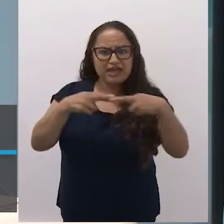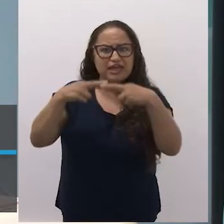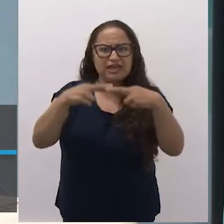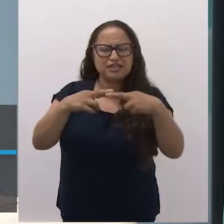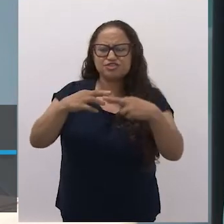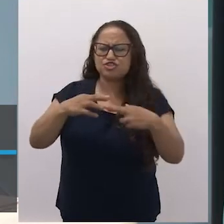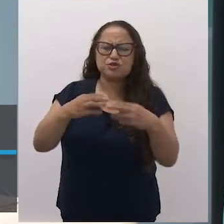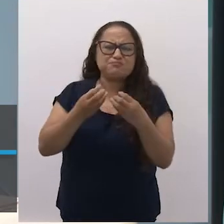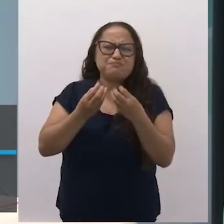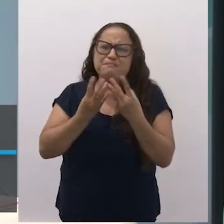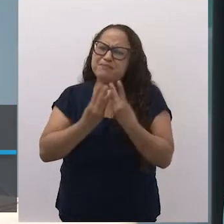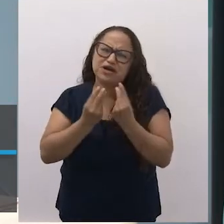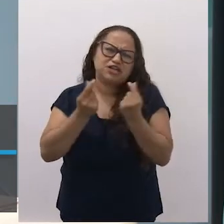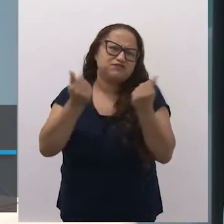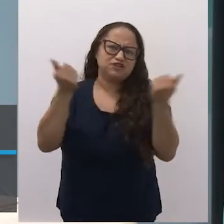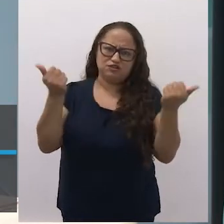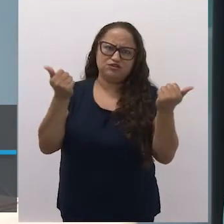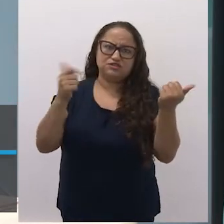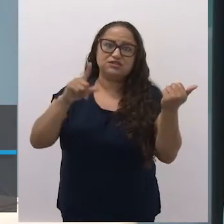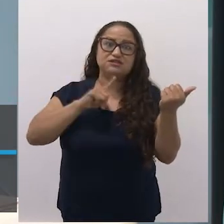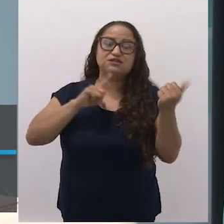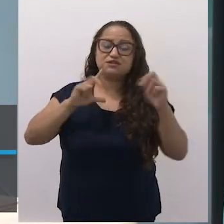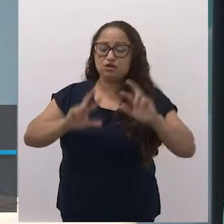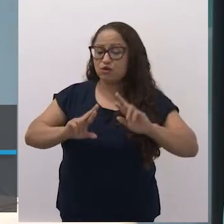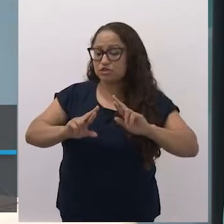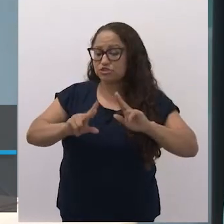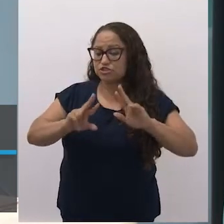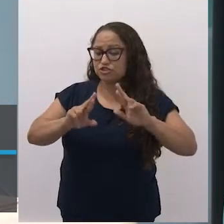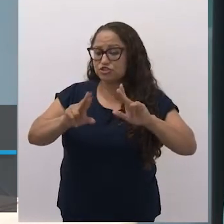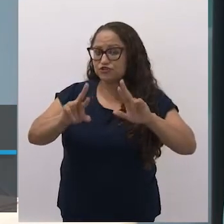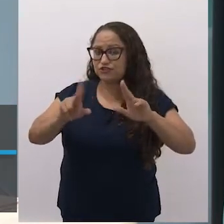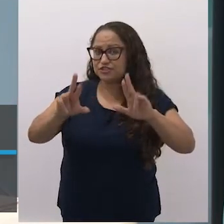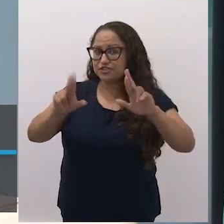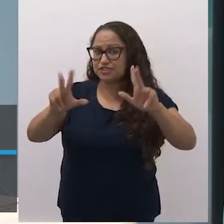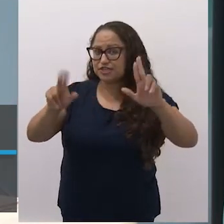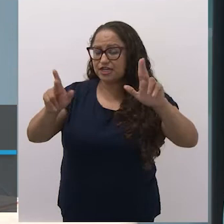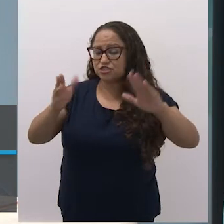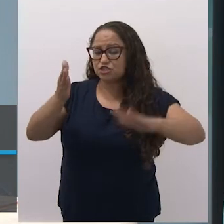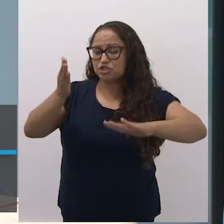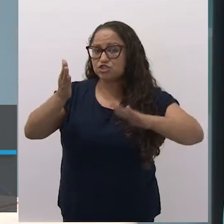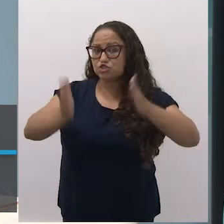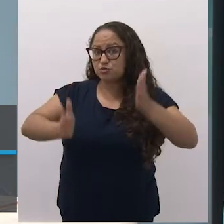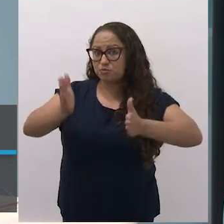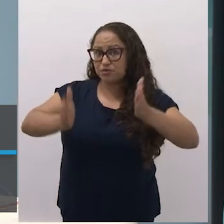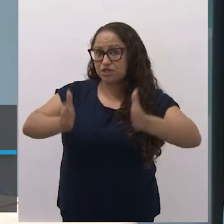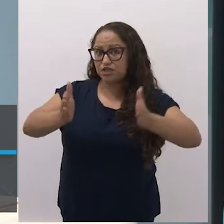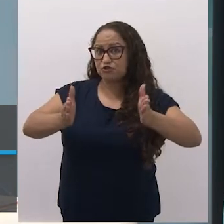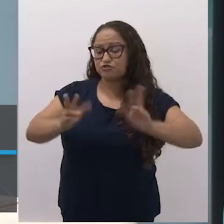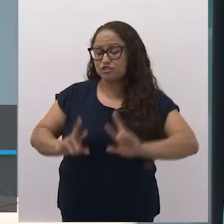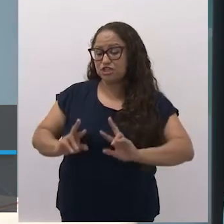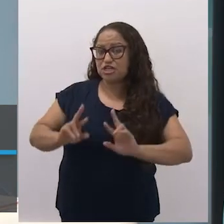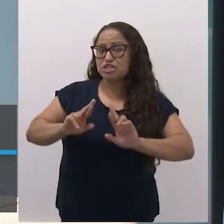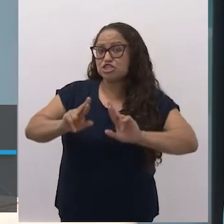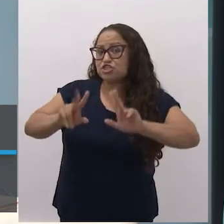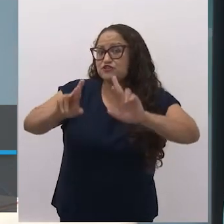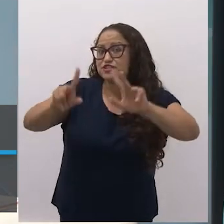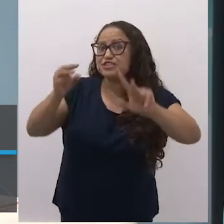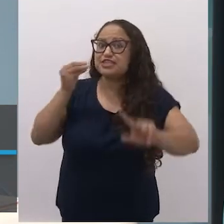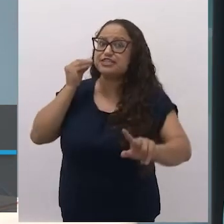e riquíssima. E existe uma diversidade de momentos, diversidade de estudantes, diversidade de